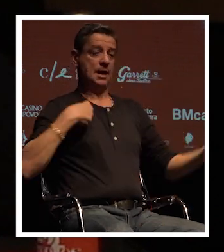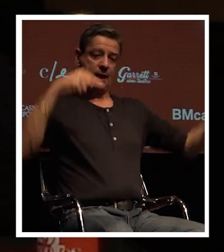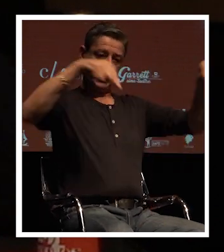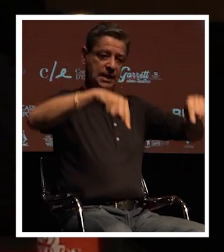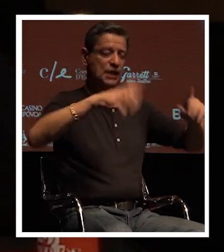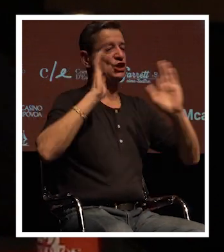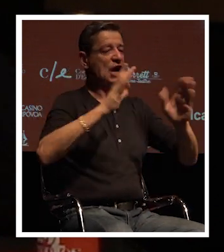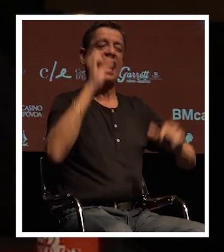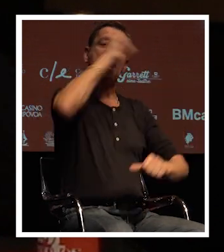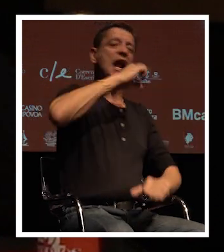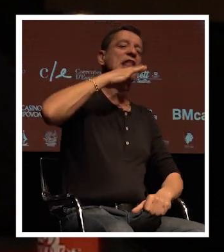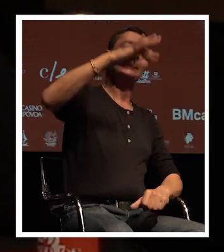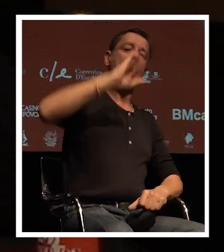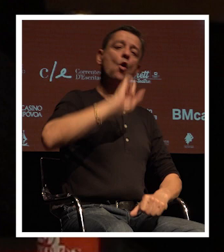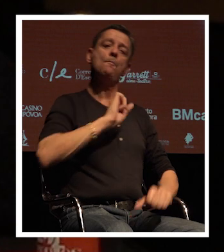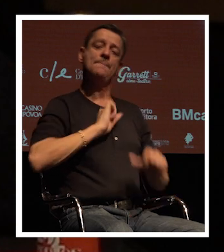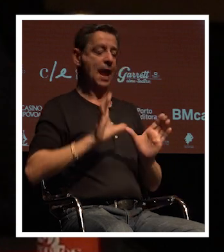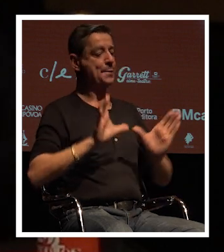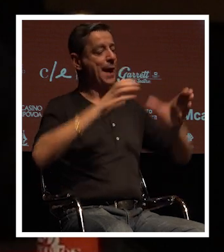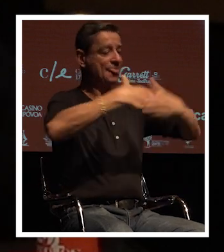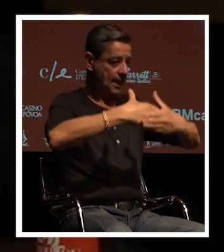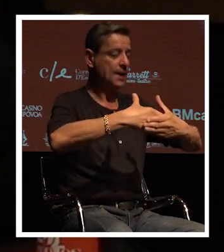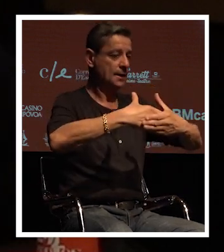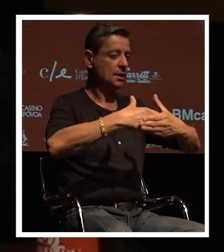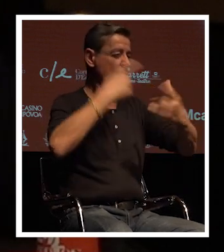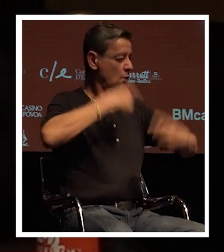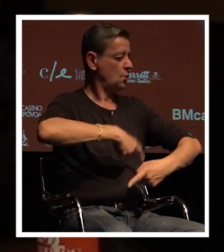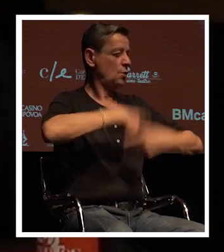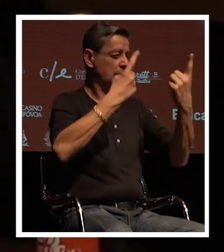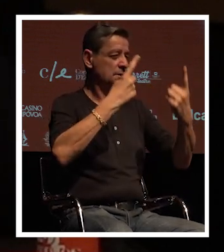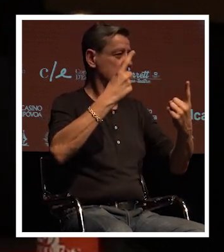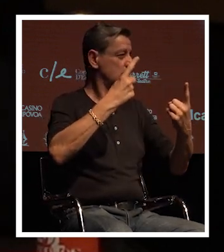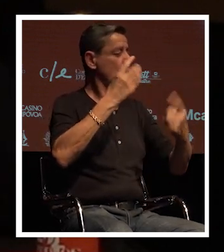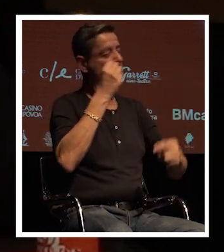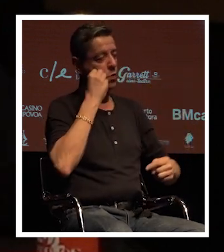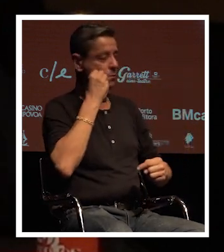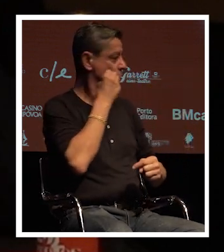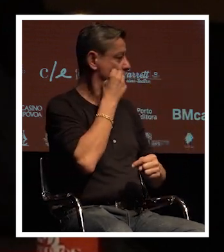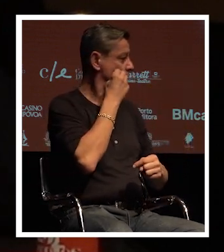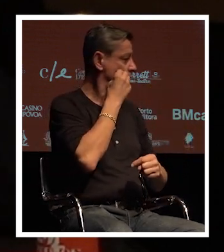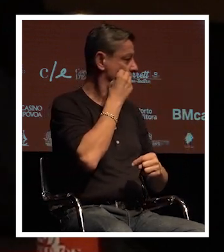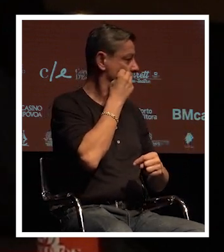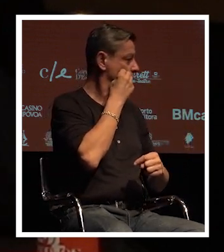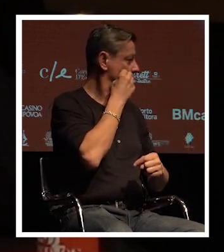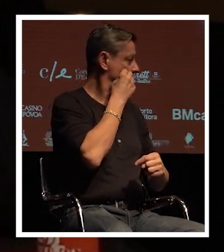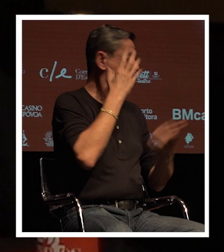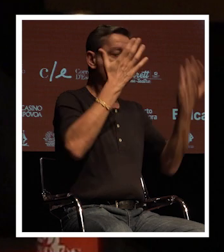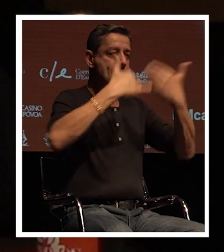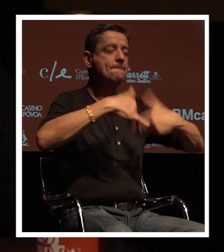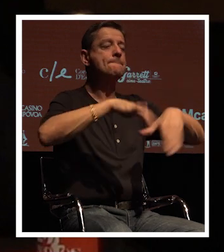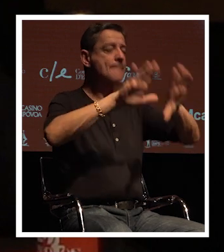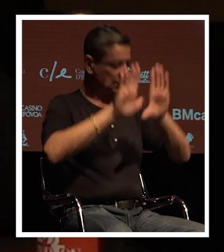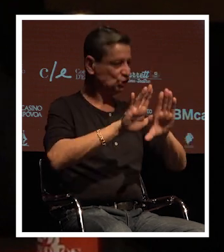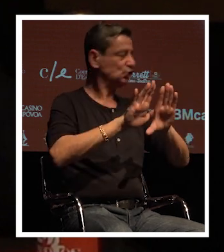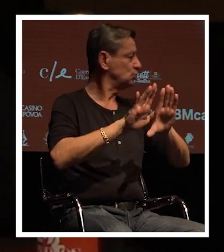banda eh e portanto conheço de várias maneiras como é comum H mas